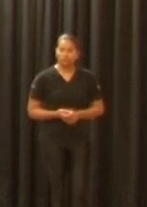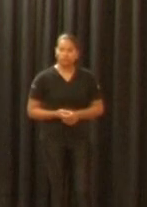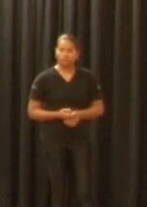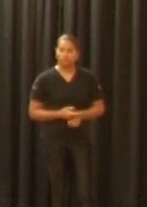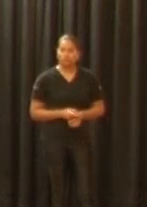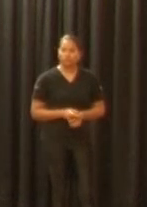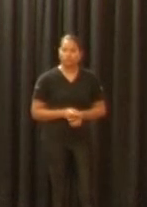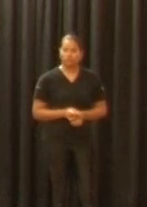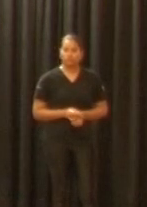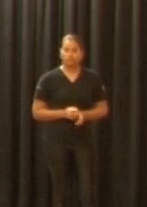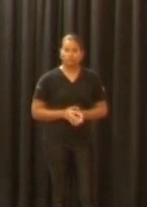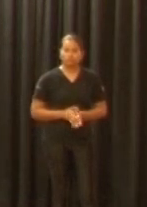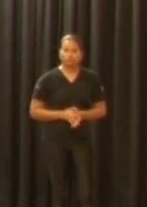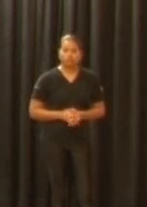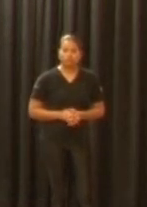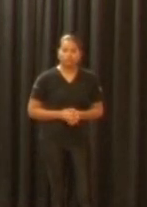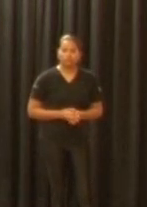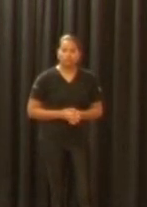Isso é um não?